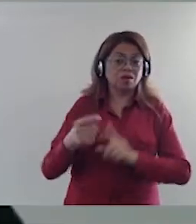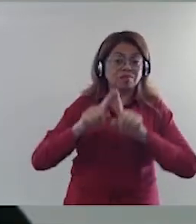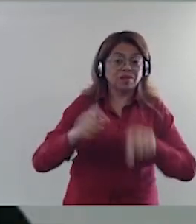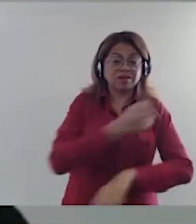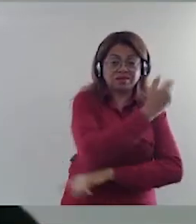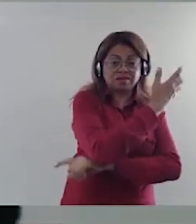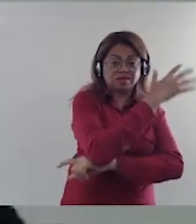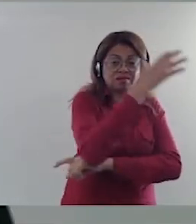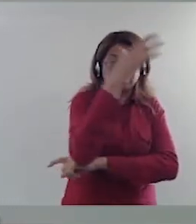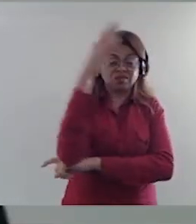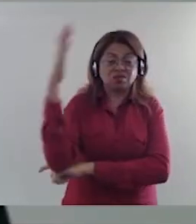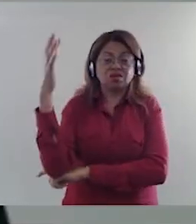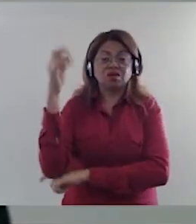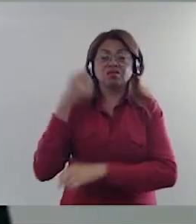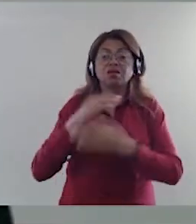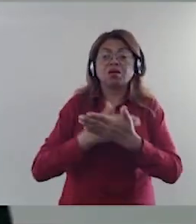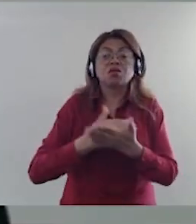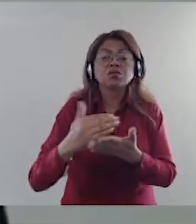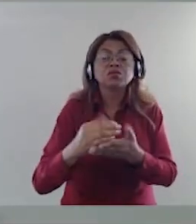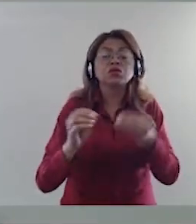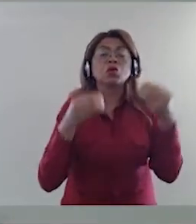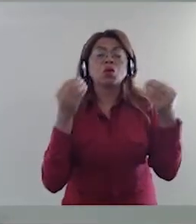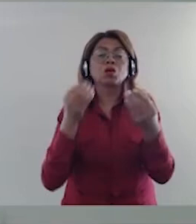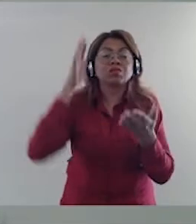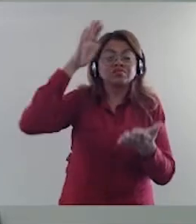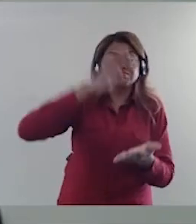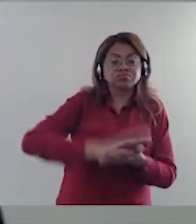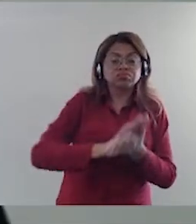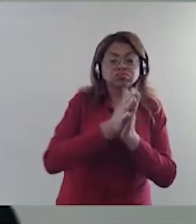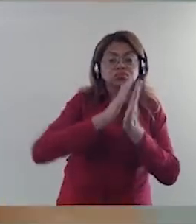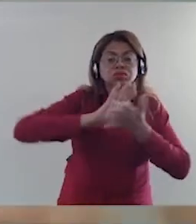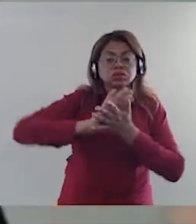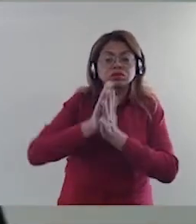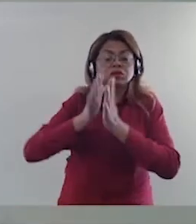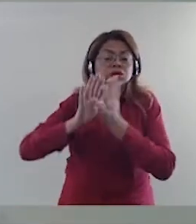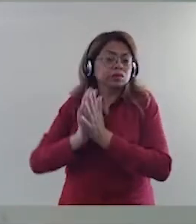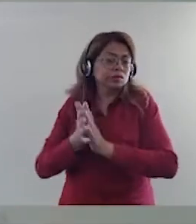E aí vem essa pandemia que nos mostra o